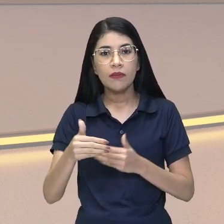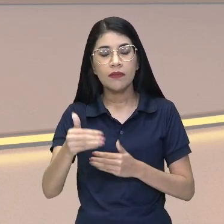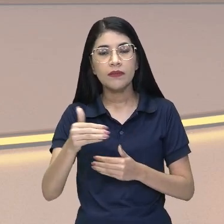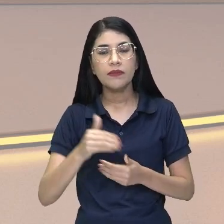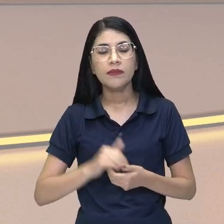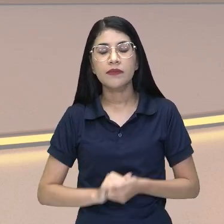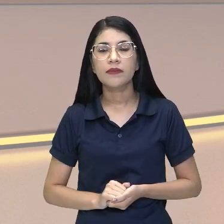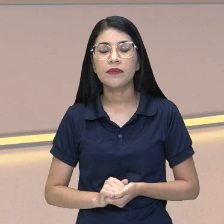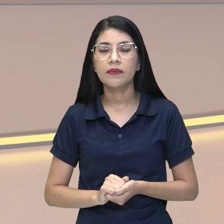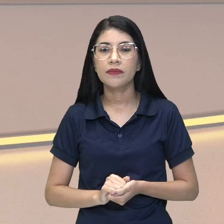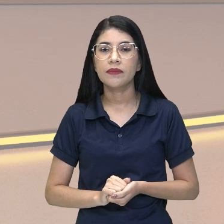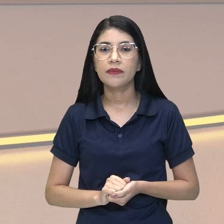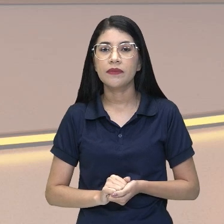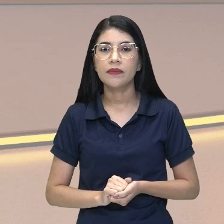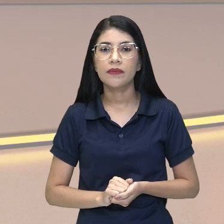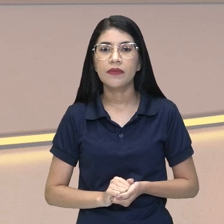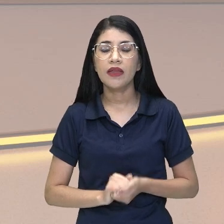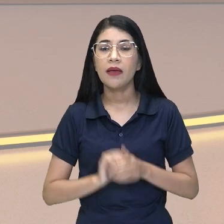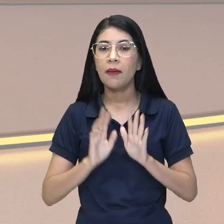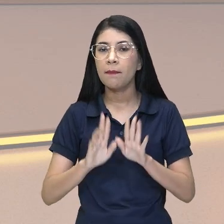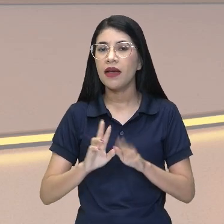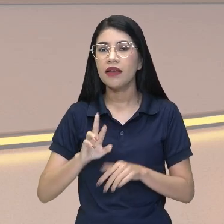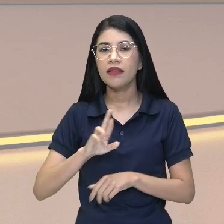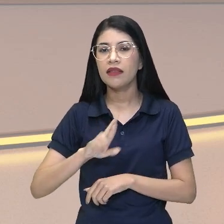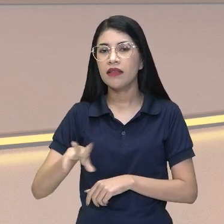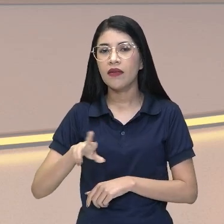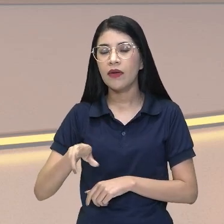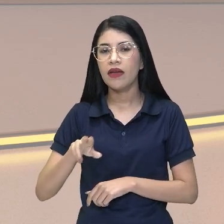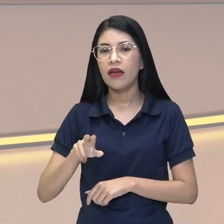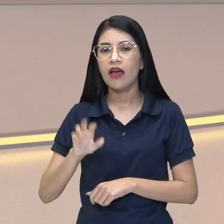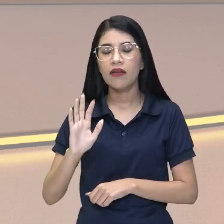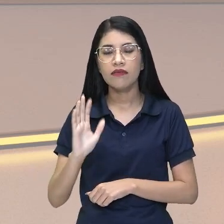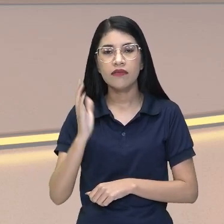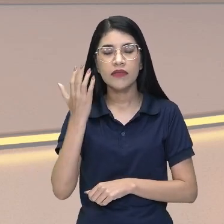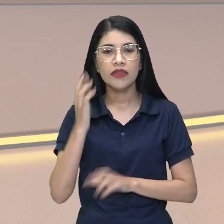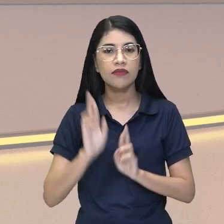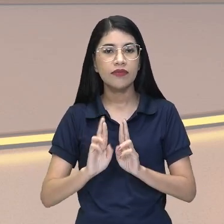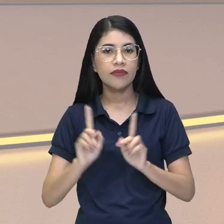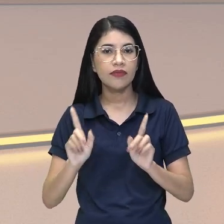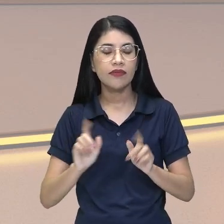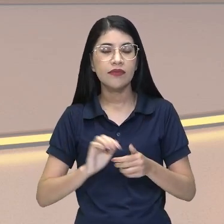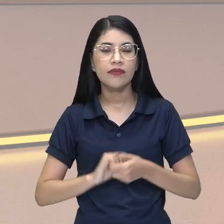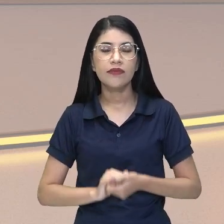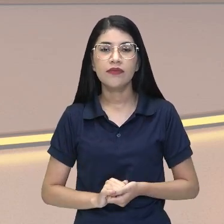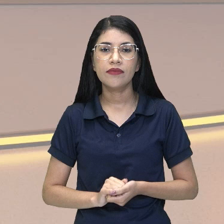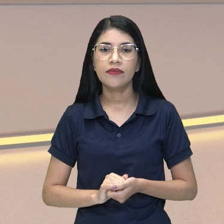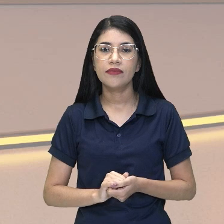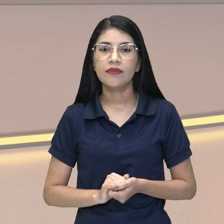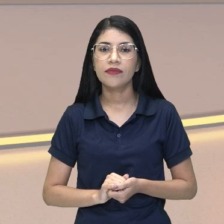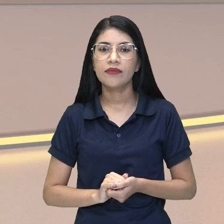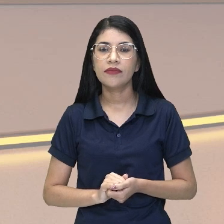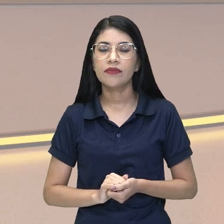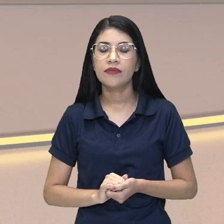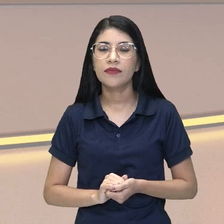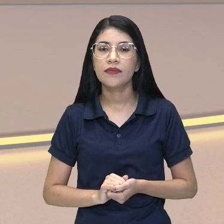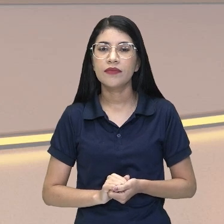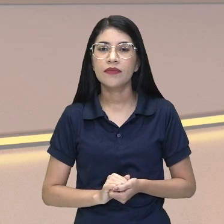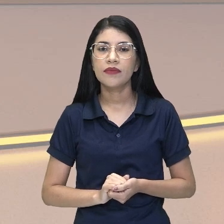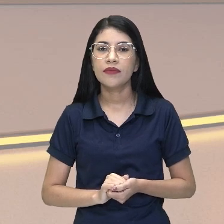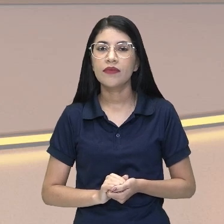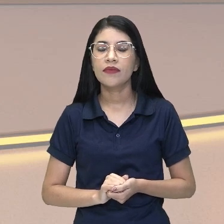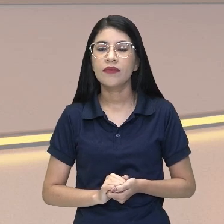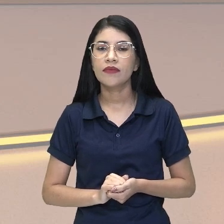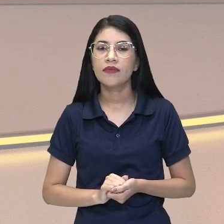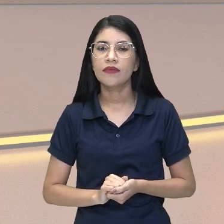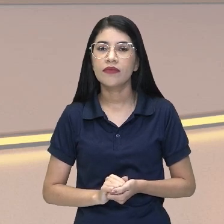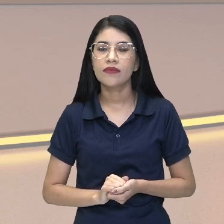própria vida. Né. Mas não foi isso que nós vimos acontecer. Nós tivemos, então, aí condições